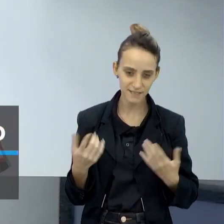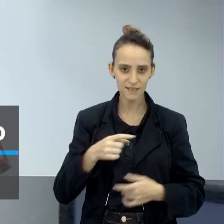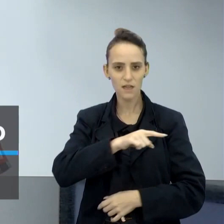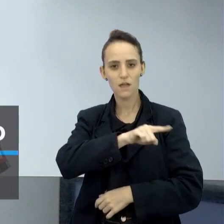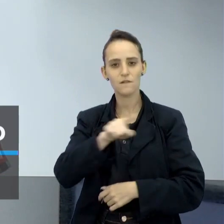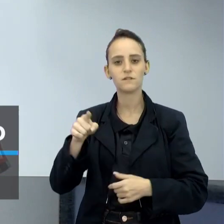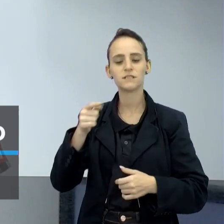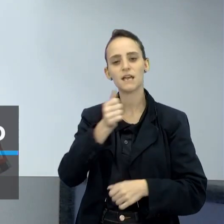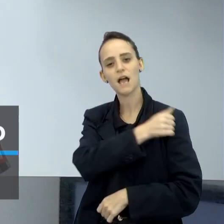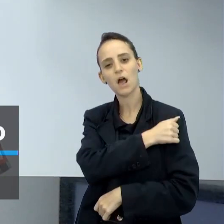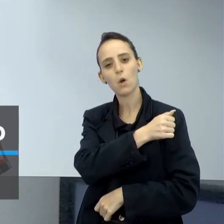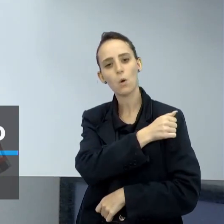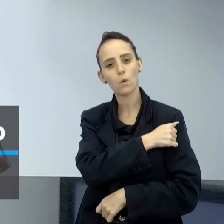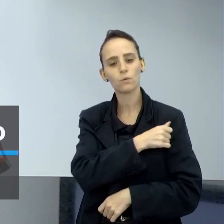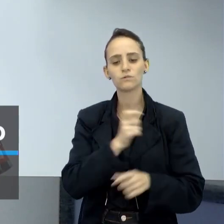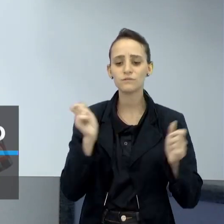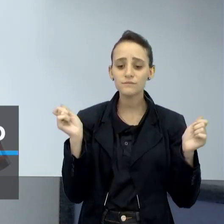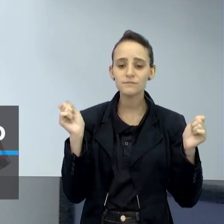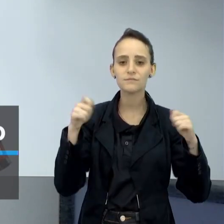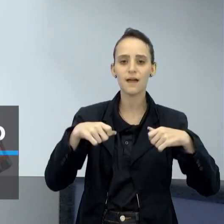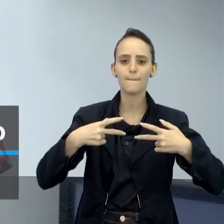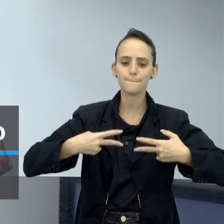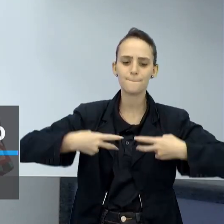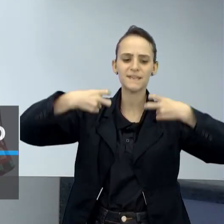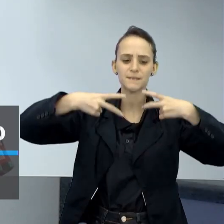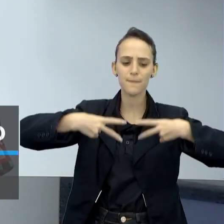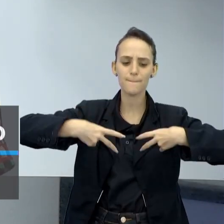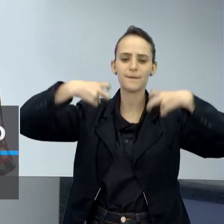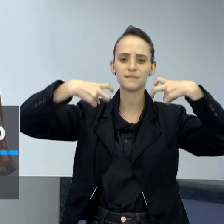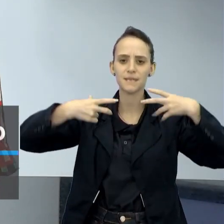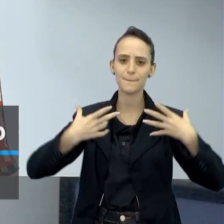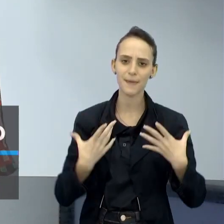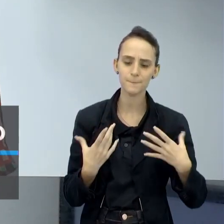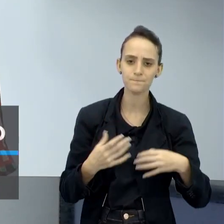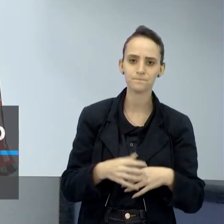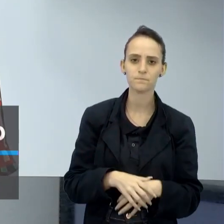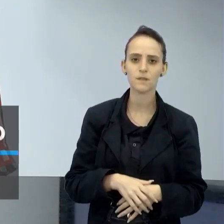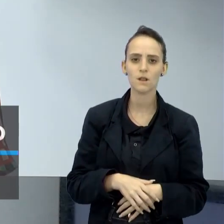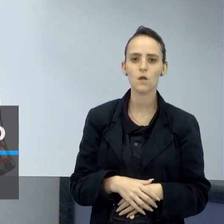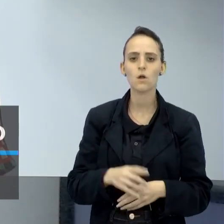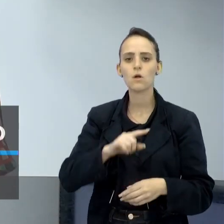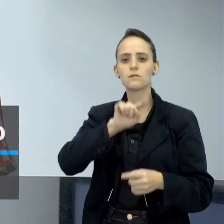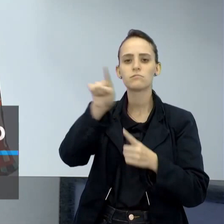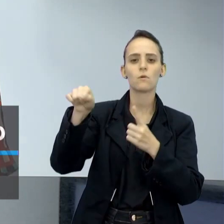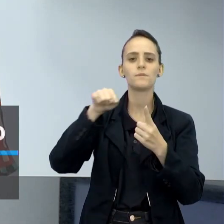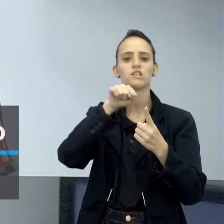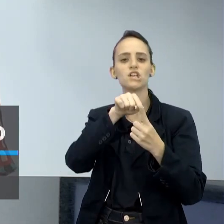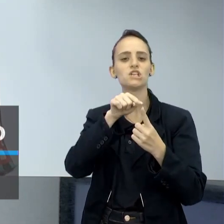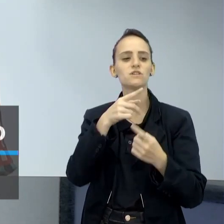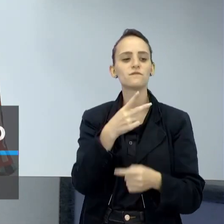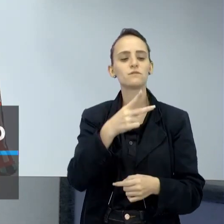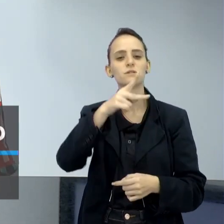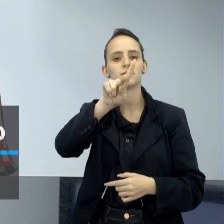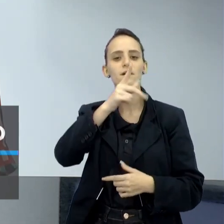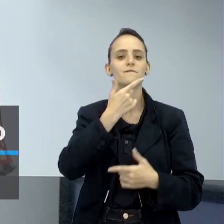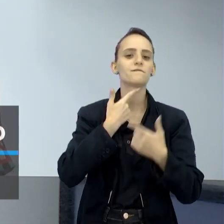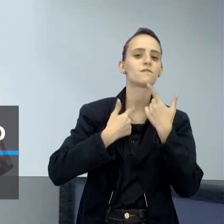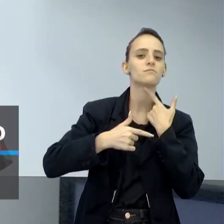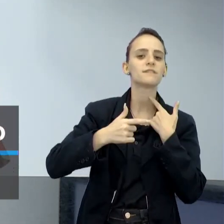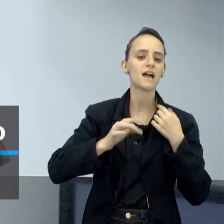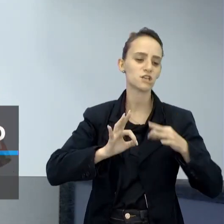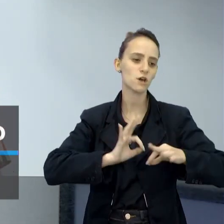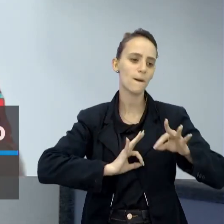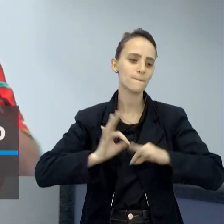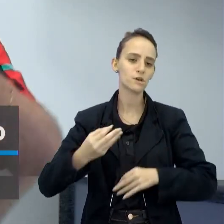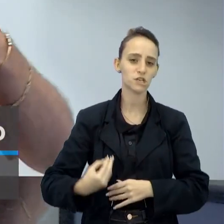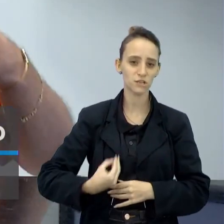estudante, deve observar isso. Até que ponto as suas metas, as suas construções dentro do seu projeto de vida